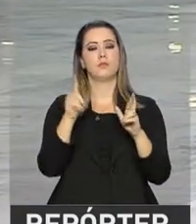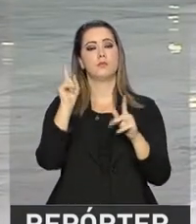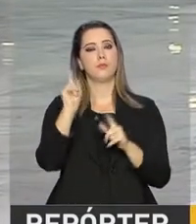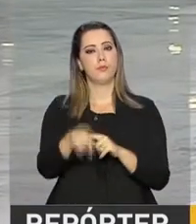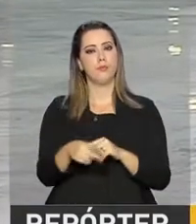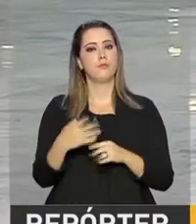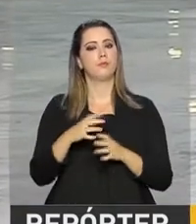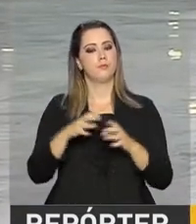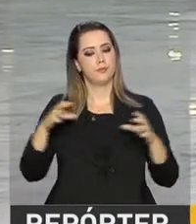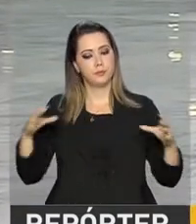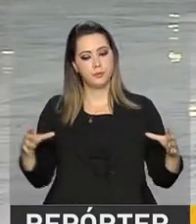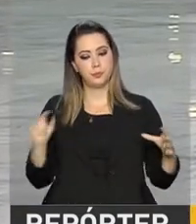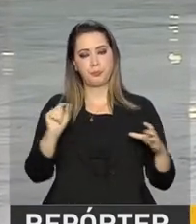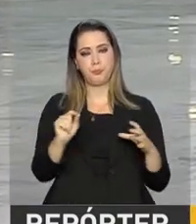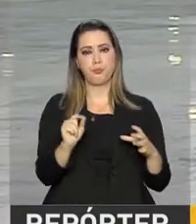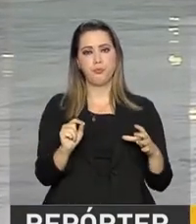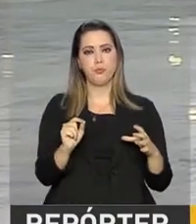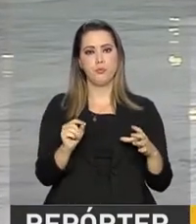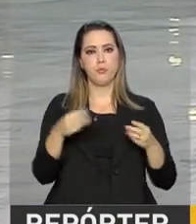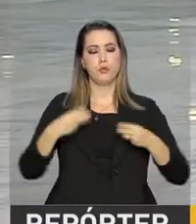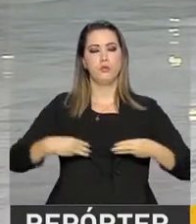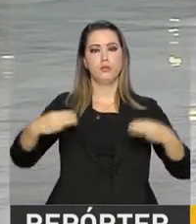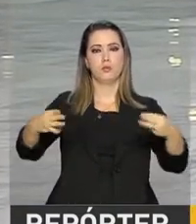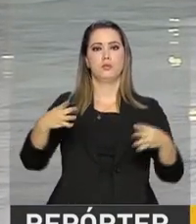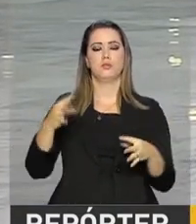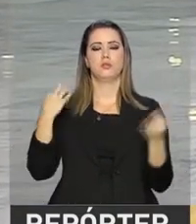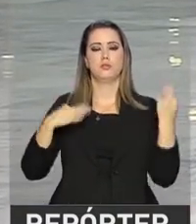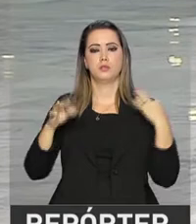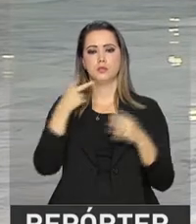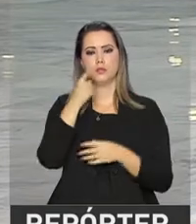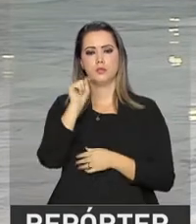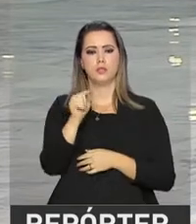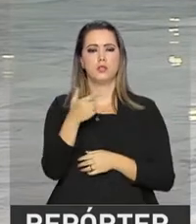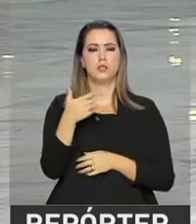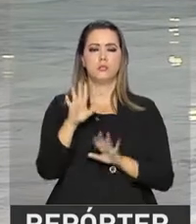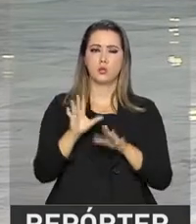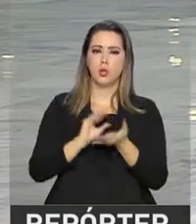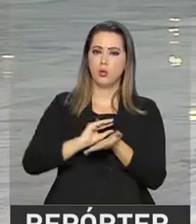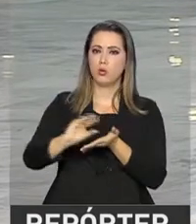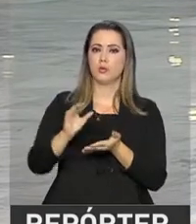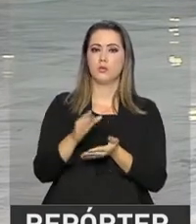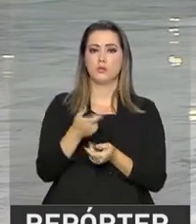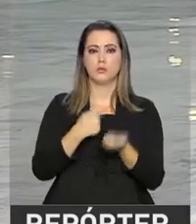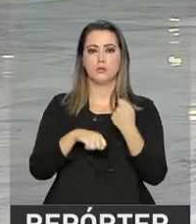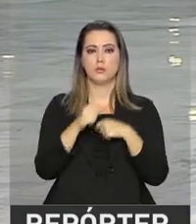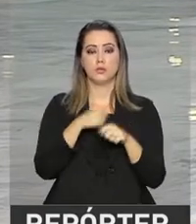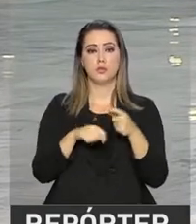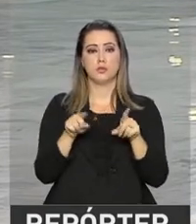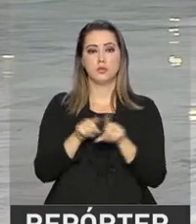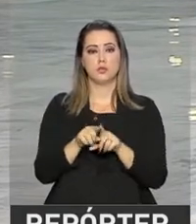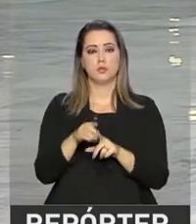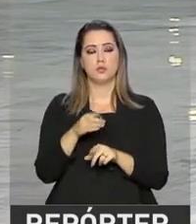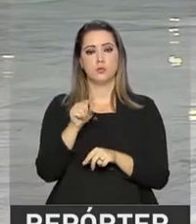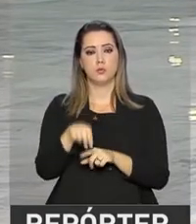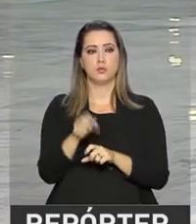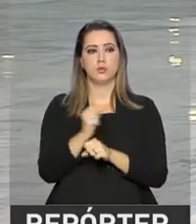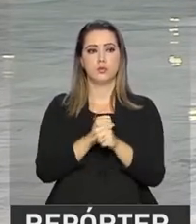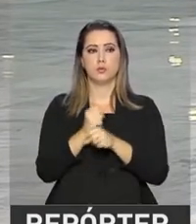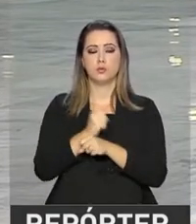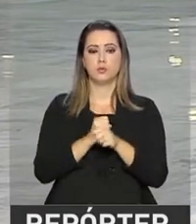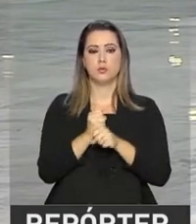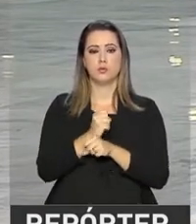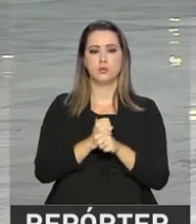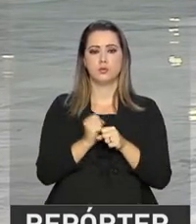é grande. Segundo o Ministério do Turismo, devem ser injetados na economia brasileira durante o carnaval deste